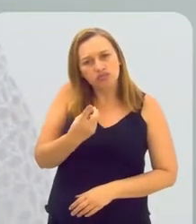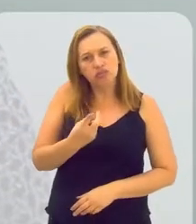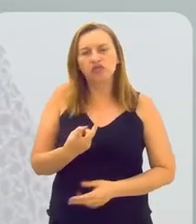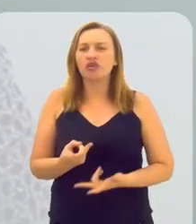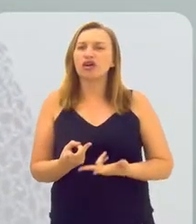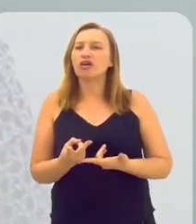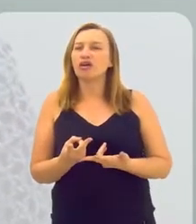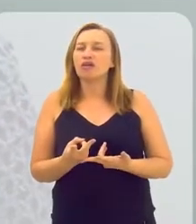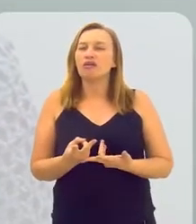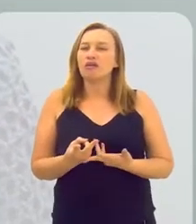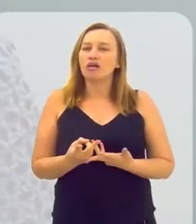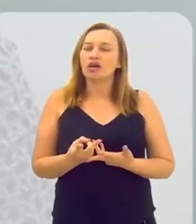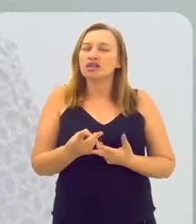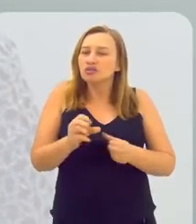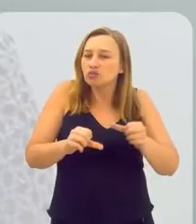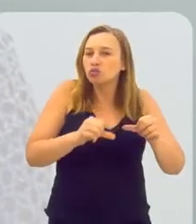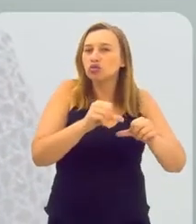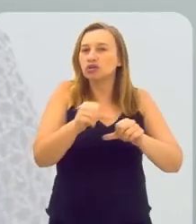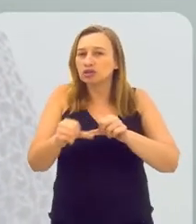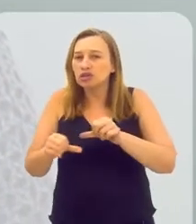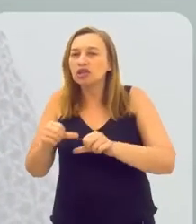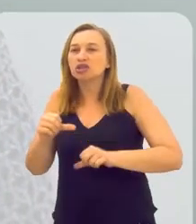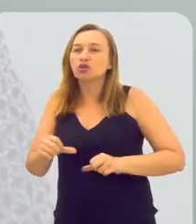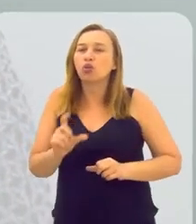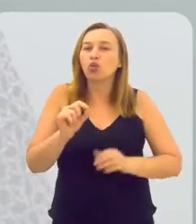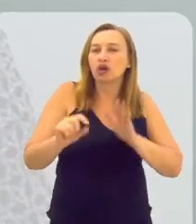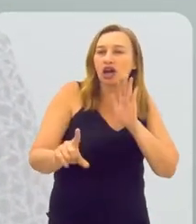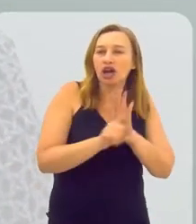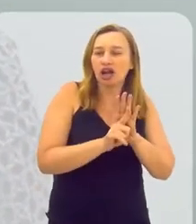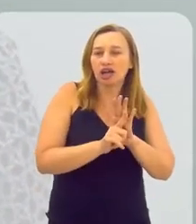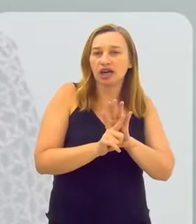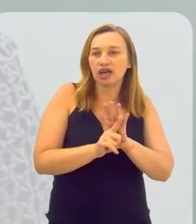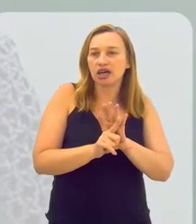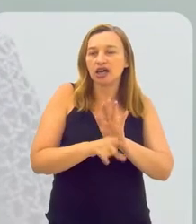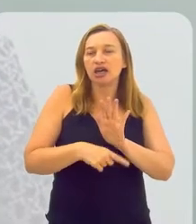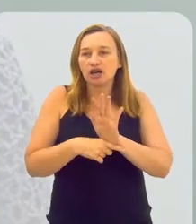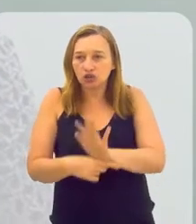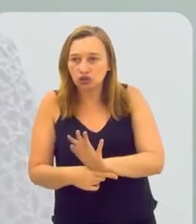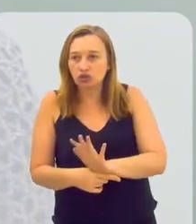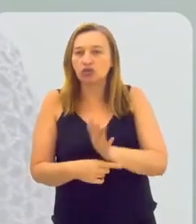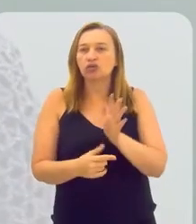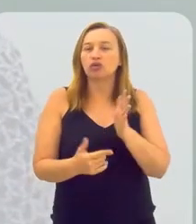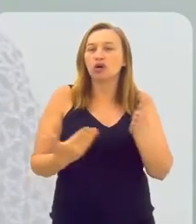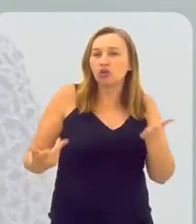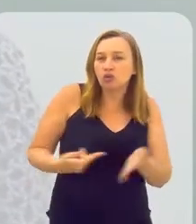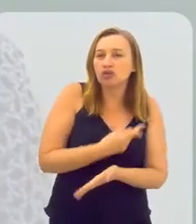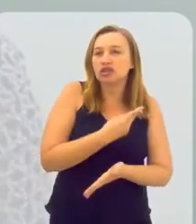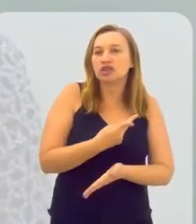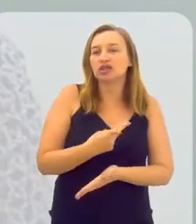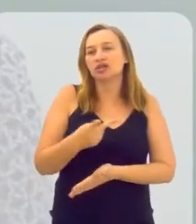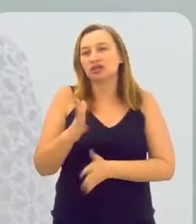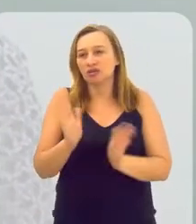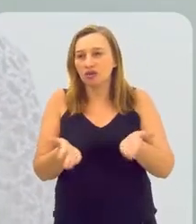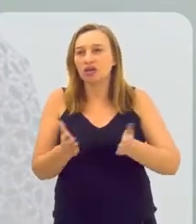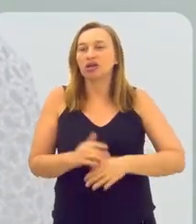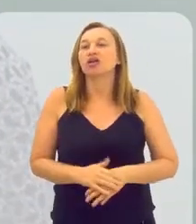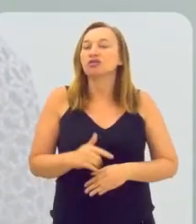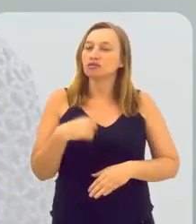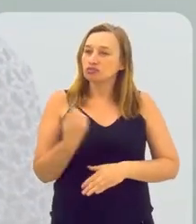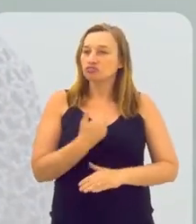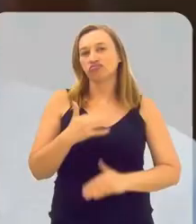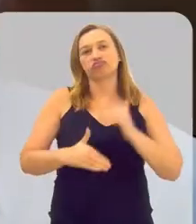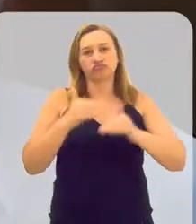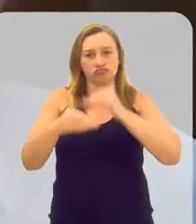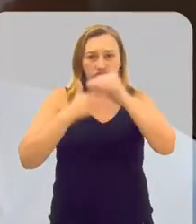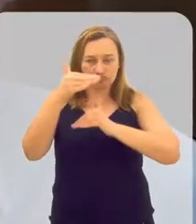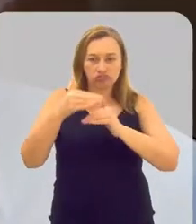ver essas mudanças, né? E o que essa lei trouxe de novidade acontecendo no cenário? Quando a gente estava